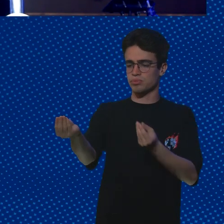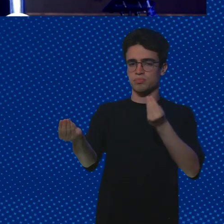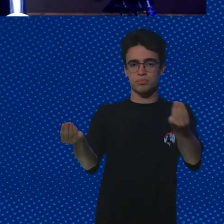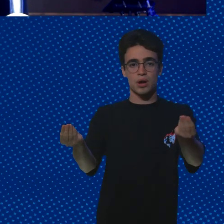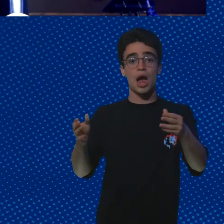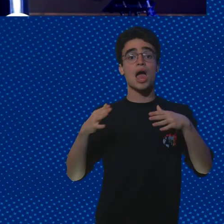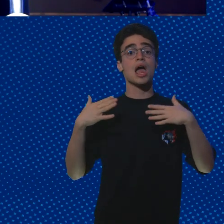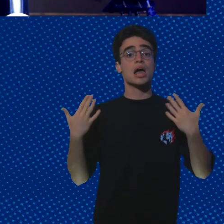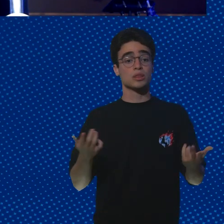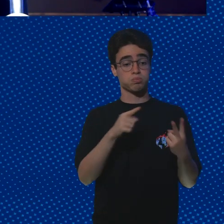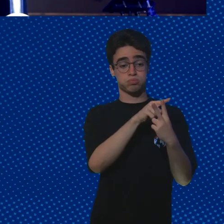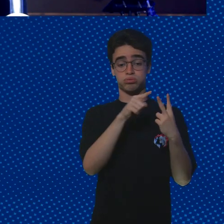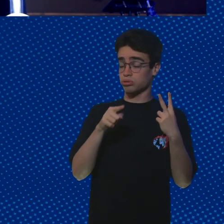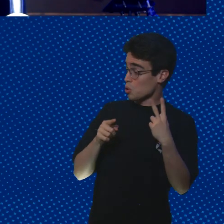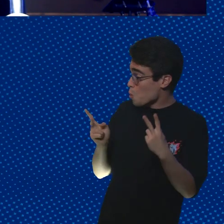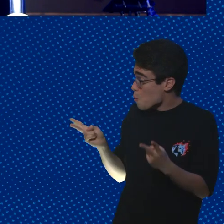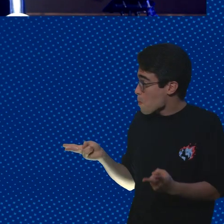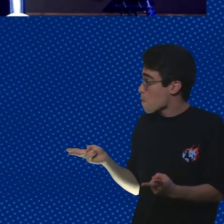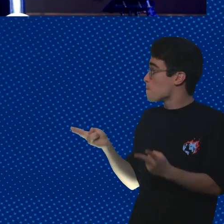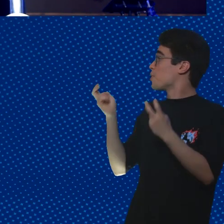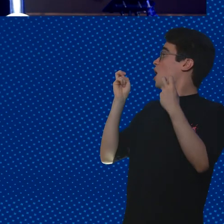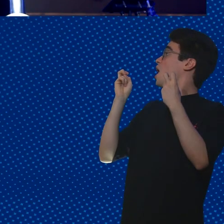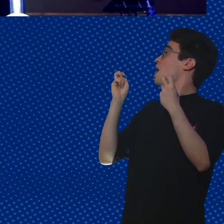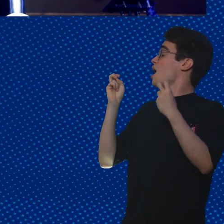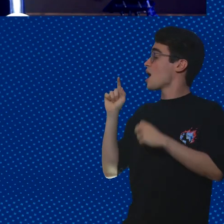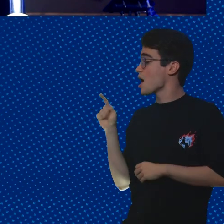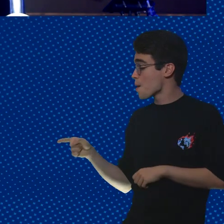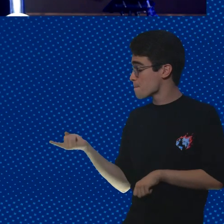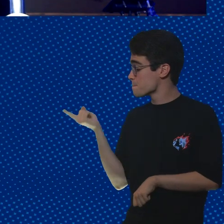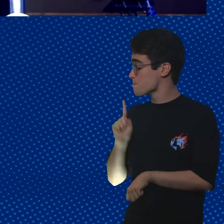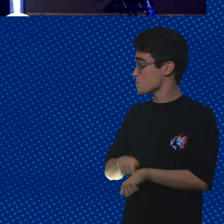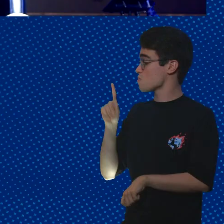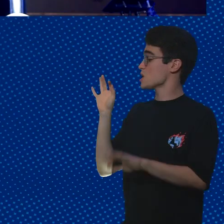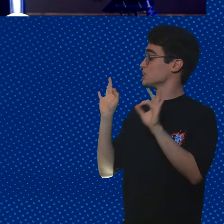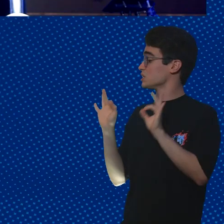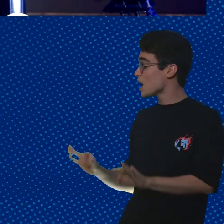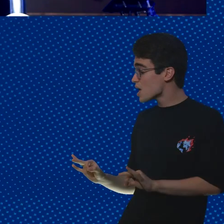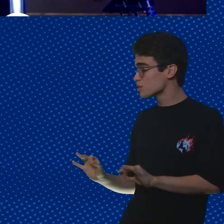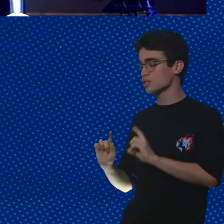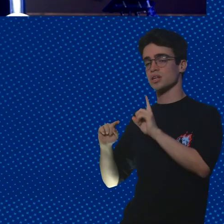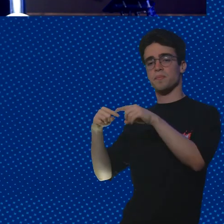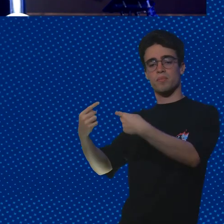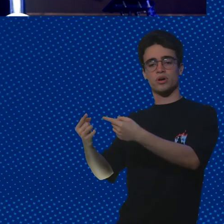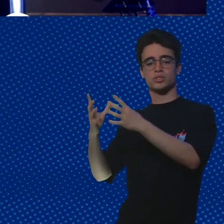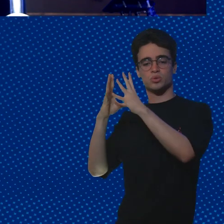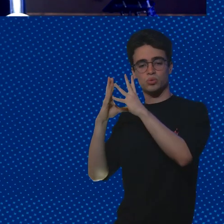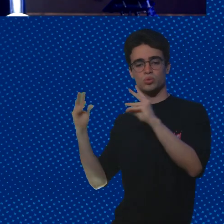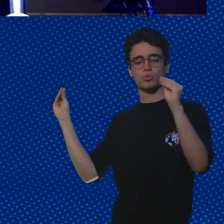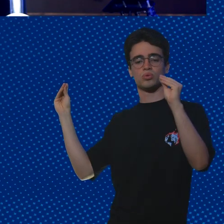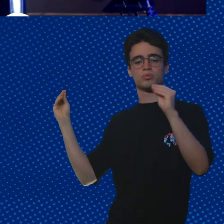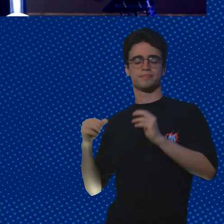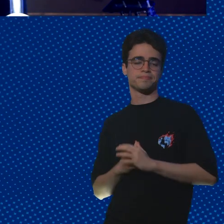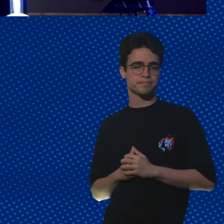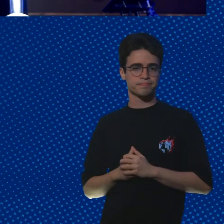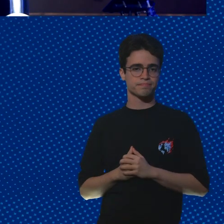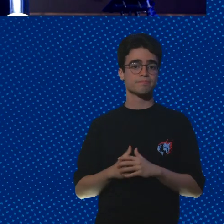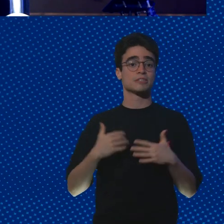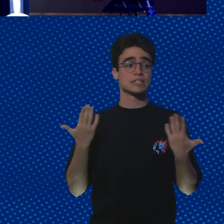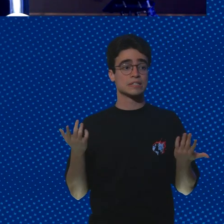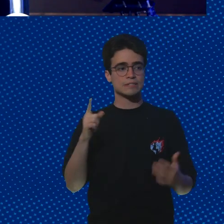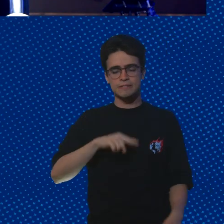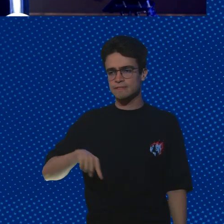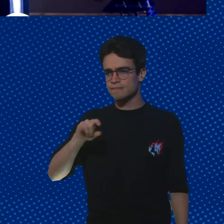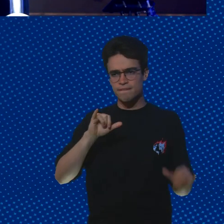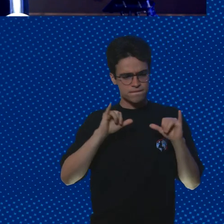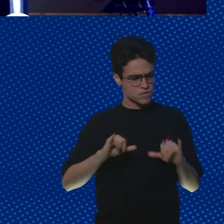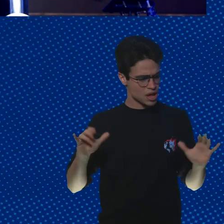deles foram abertos e reconheceram. Neste momento ele desapareceu. Disseram um ao outro: não ardia